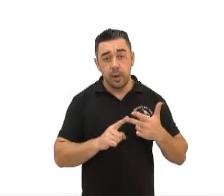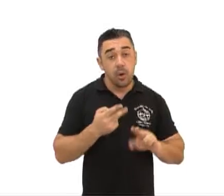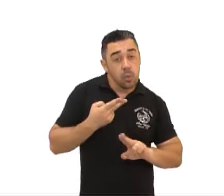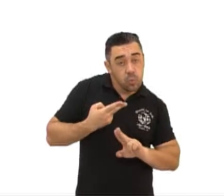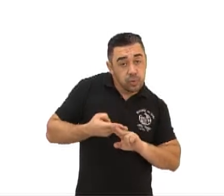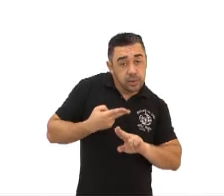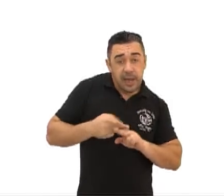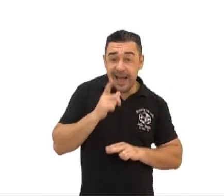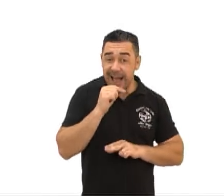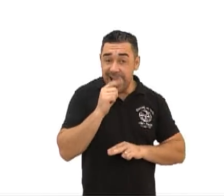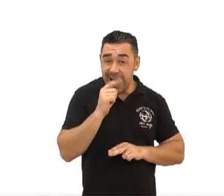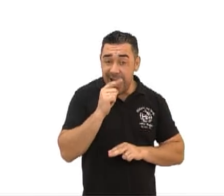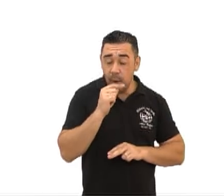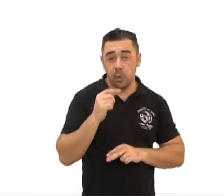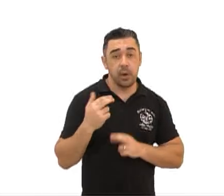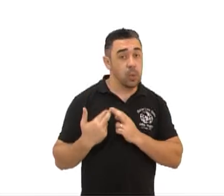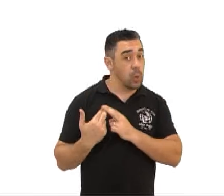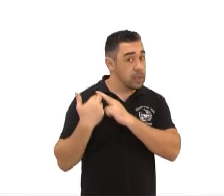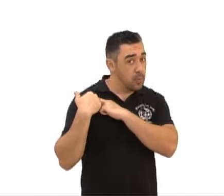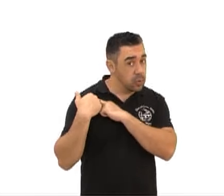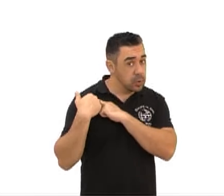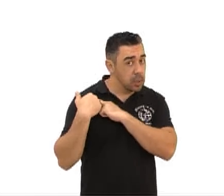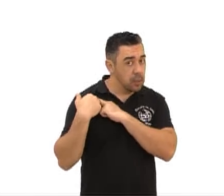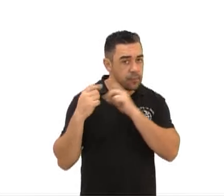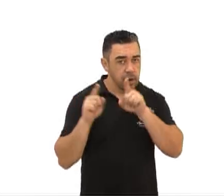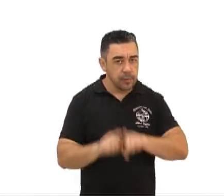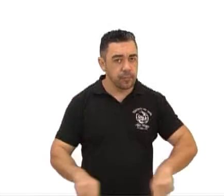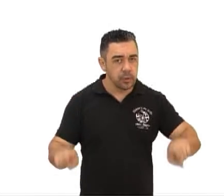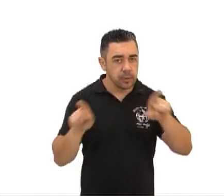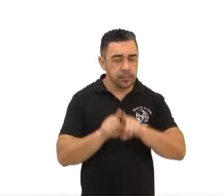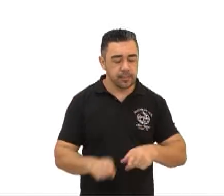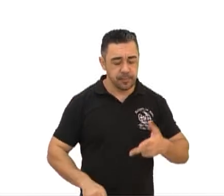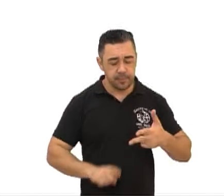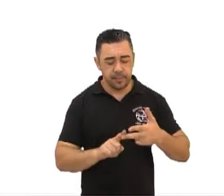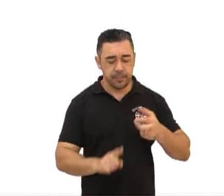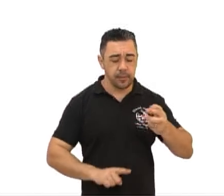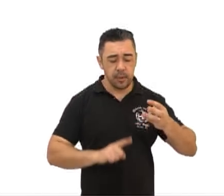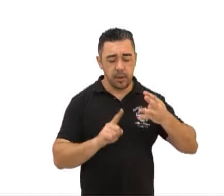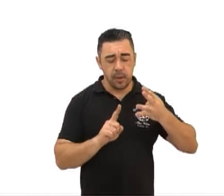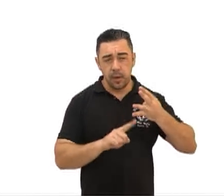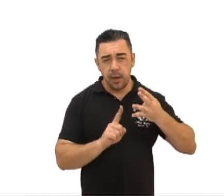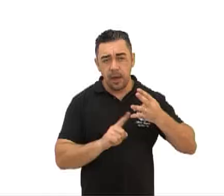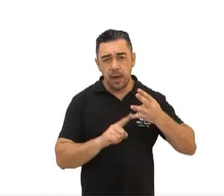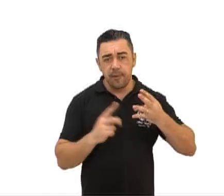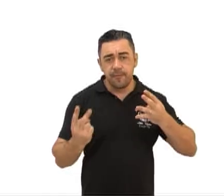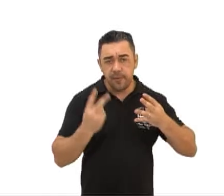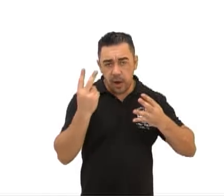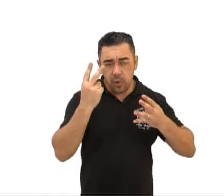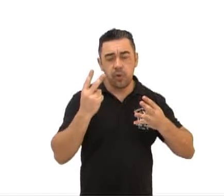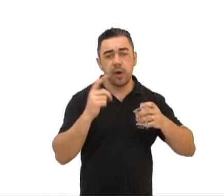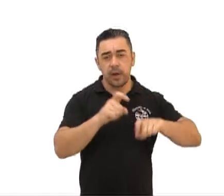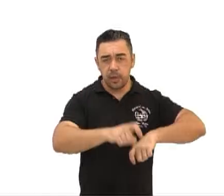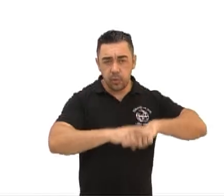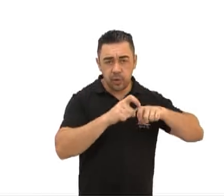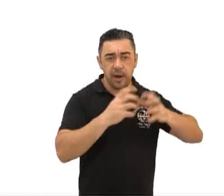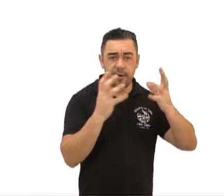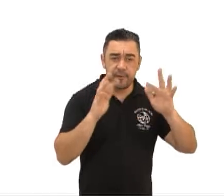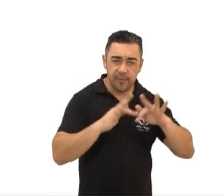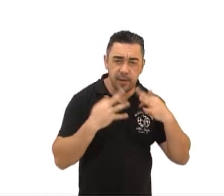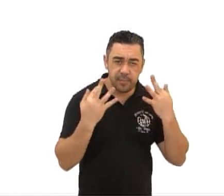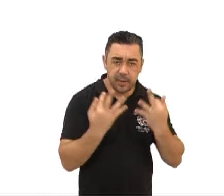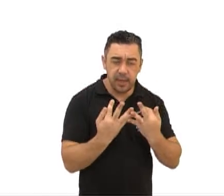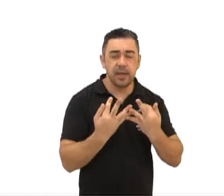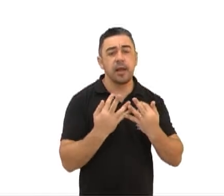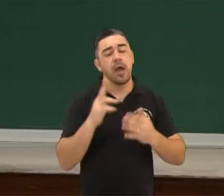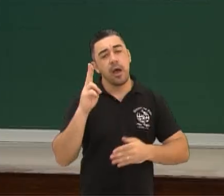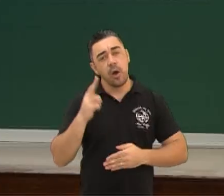utilizar a água de forma responsável, valorizar a agricultura familiar, a agricultura orgânica. A